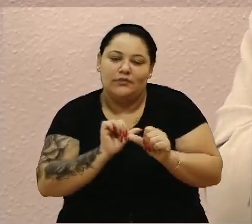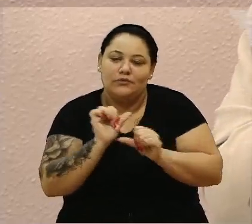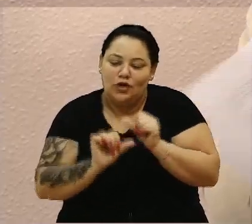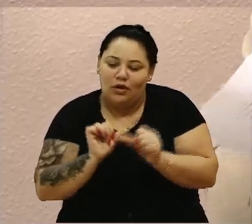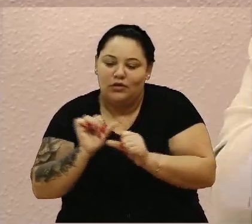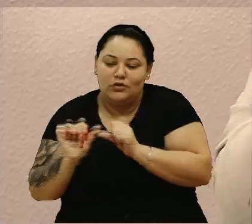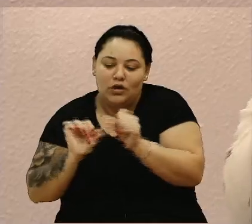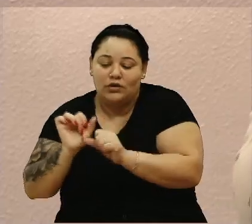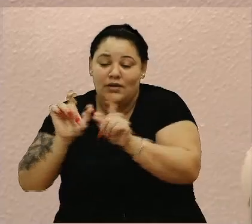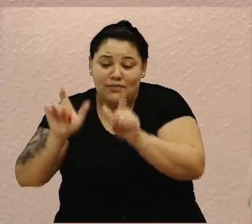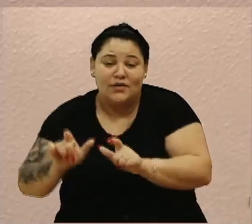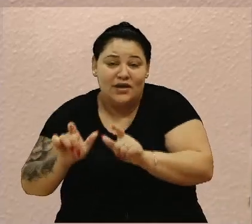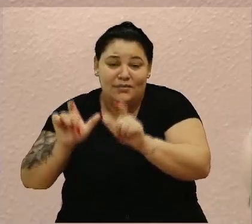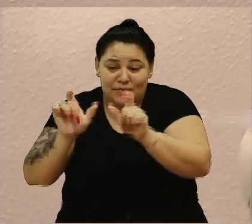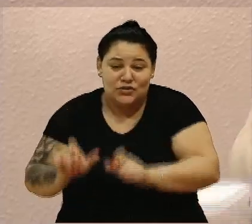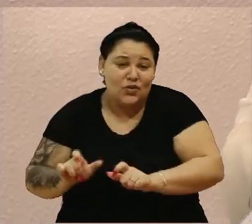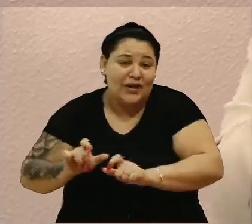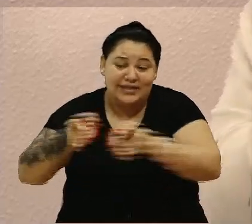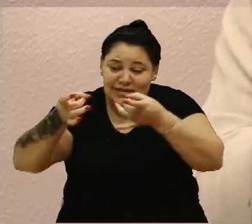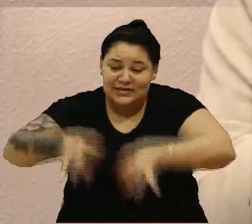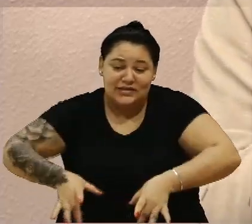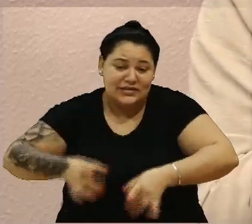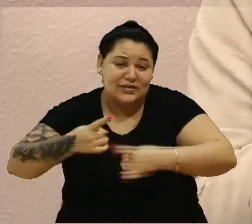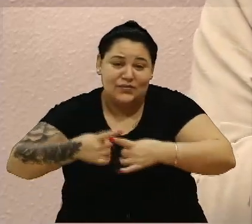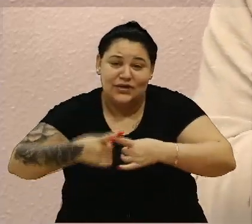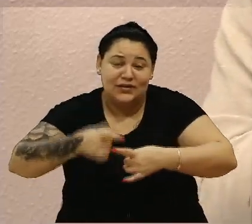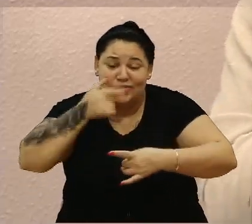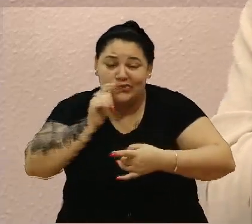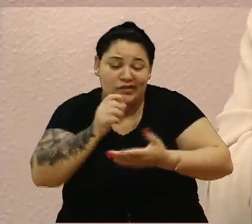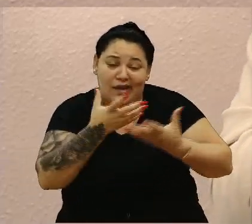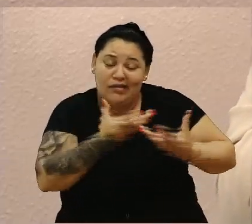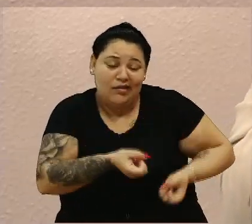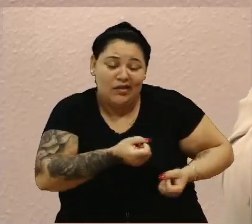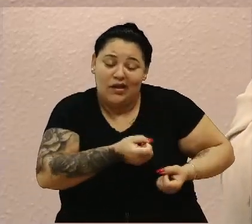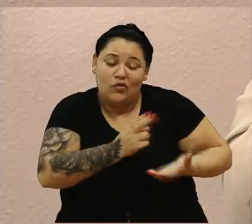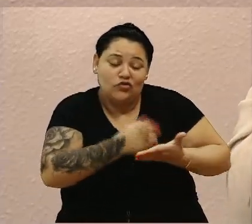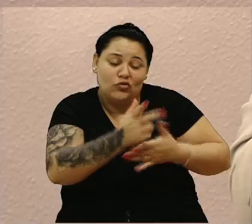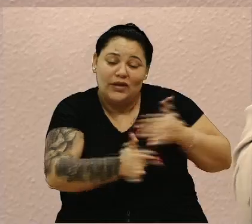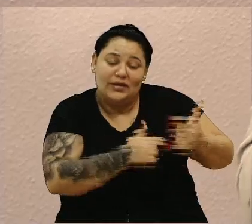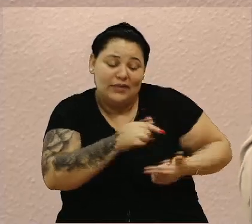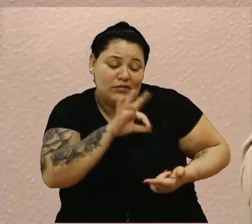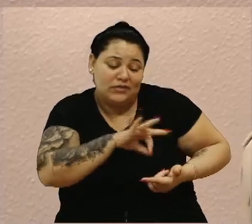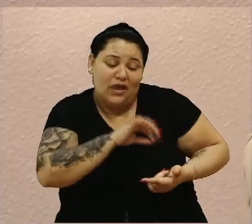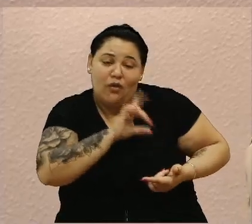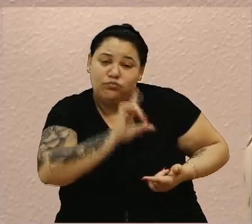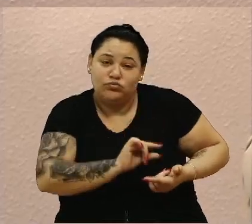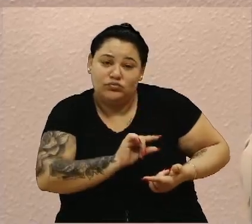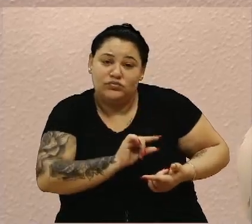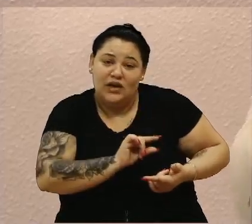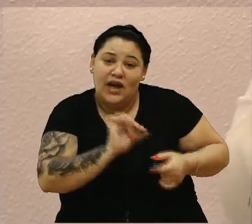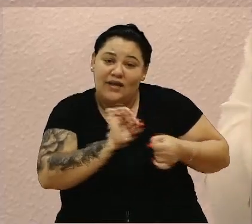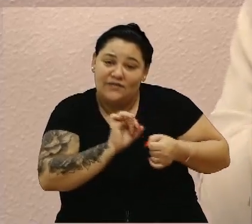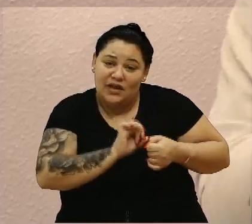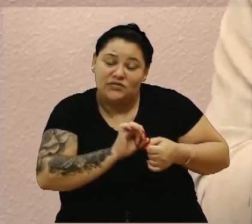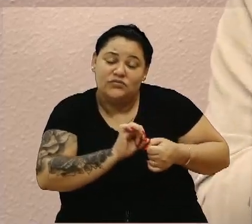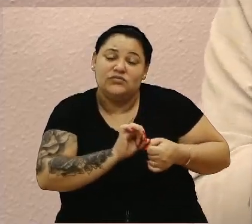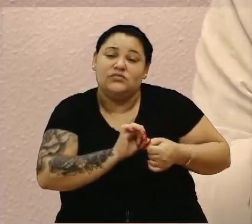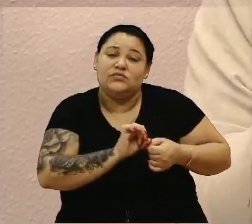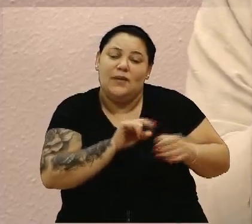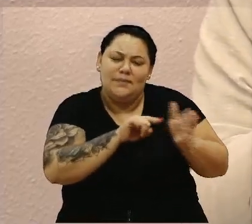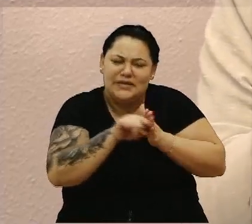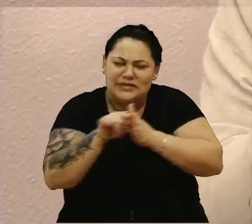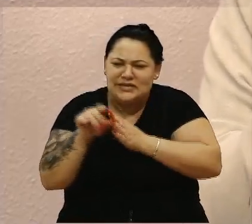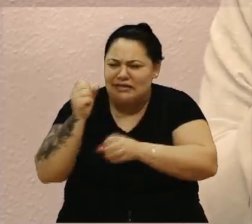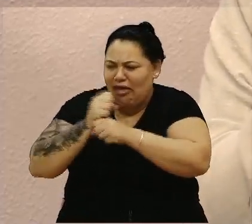muitas vezes nem encontram trabalhadores pelo salário baixíssimo, e o salário diminuiu a partir de uma pesquisa que foi feita alguns anos